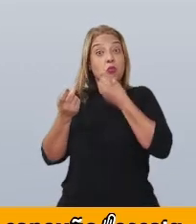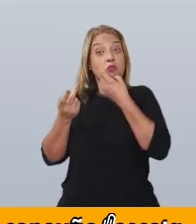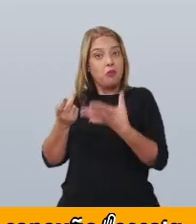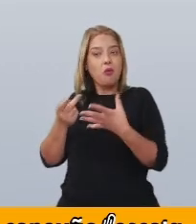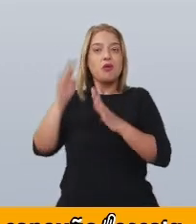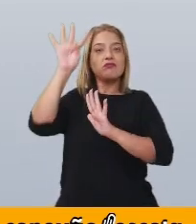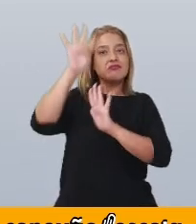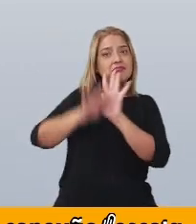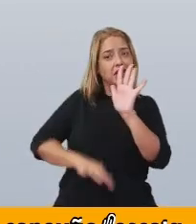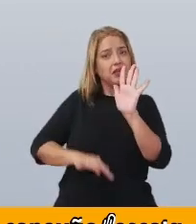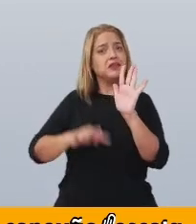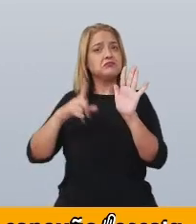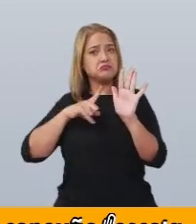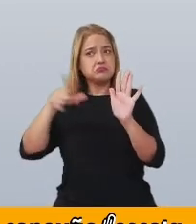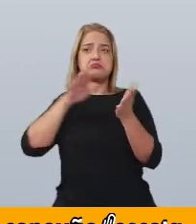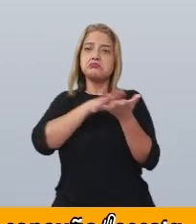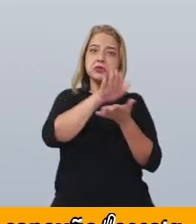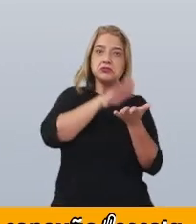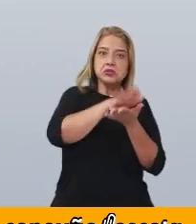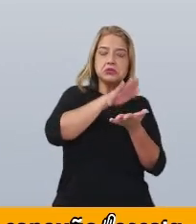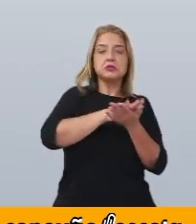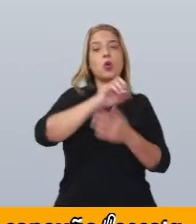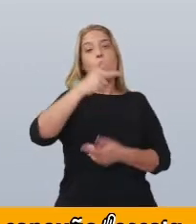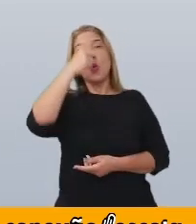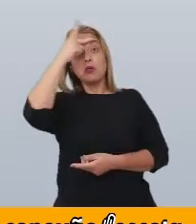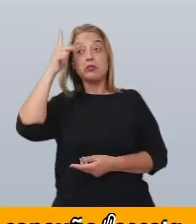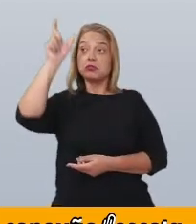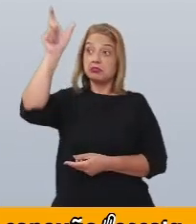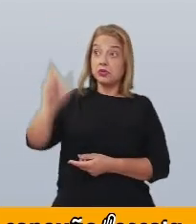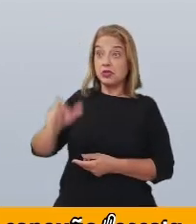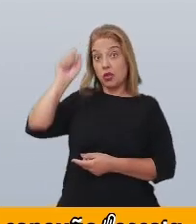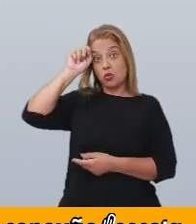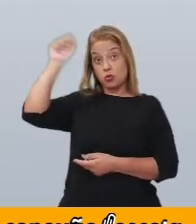texto publicado ou o autor desse texto.